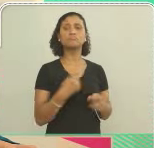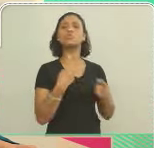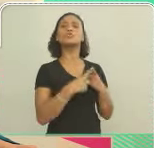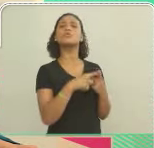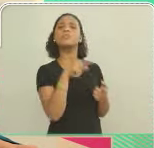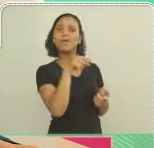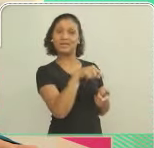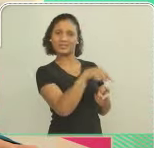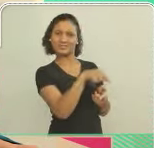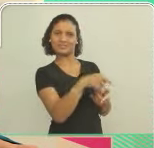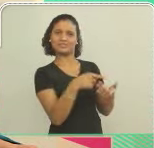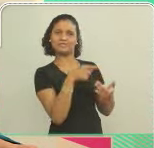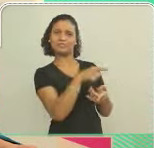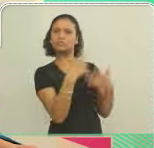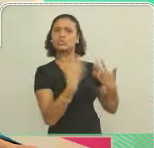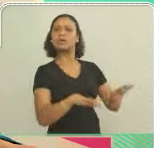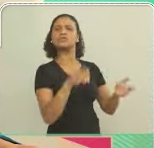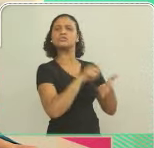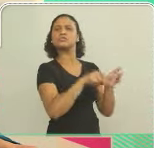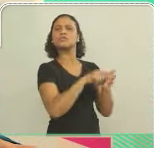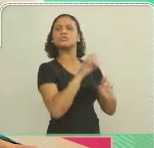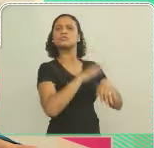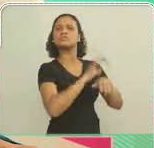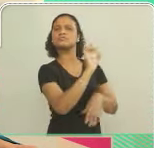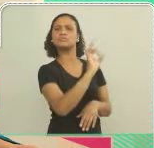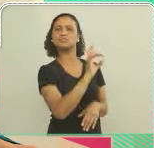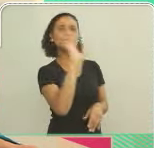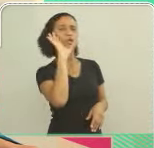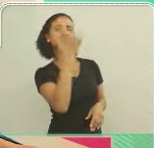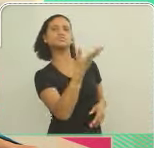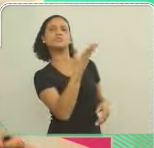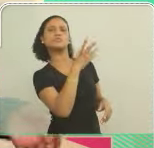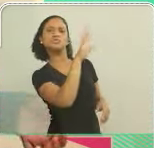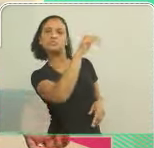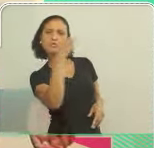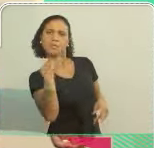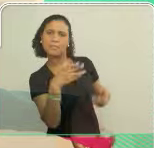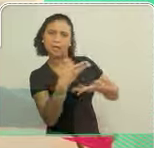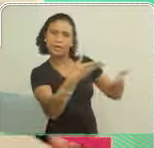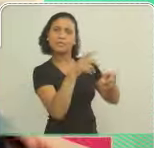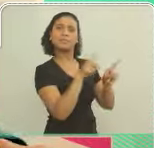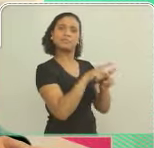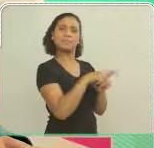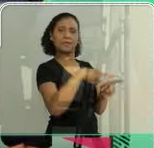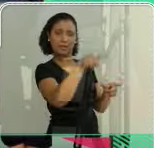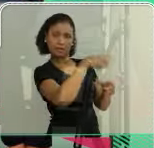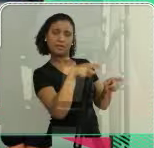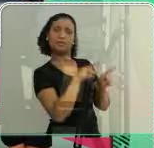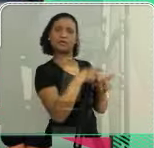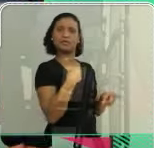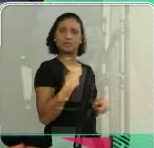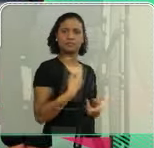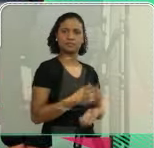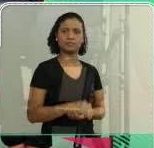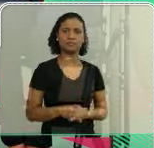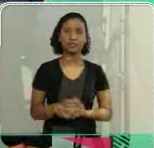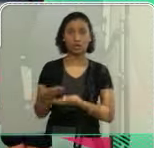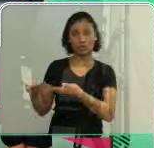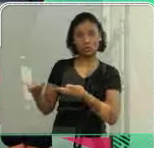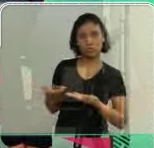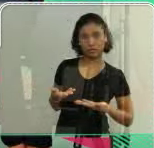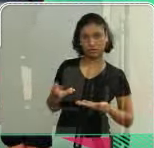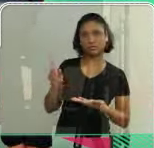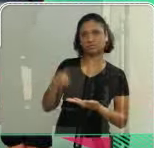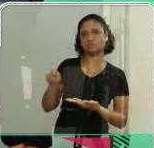E por que dessa vez você não quis escrever sozinha? Resolveu chamar também convidadas, entre elas eu. As convidadas